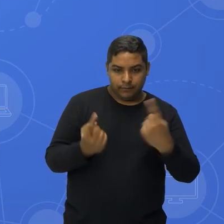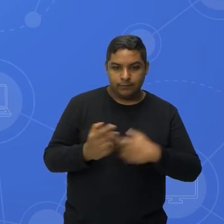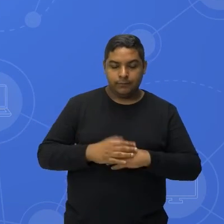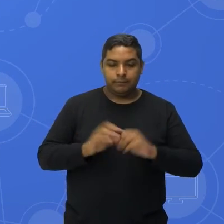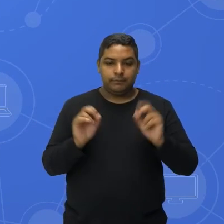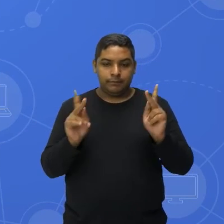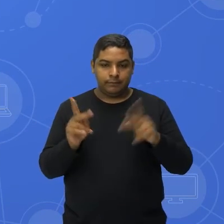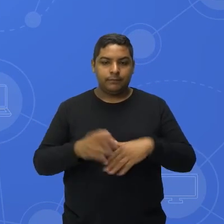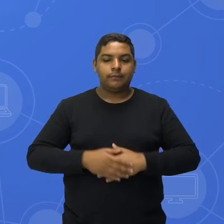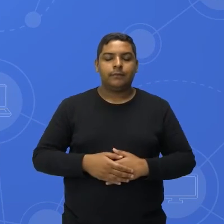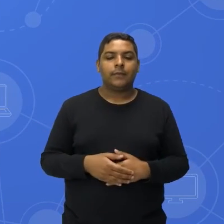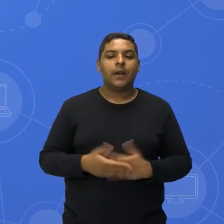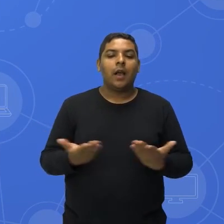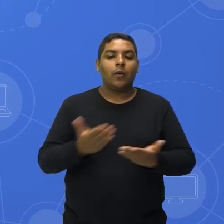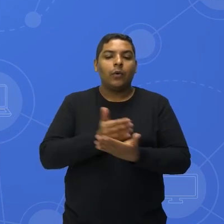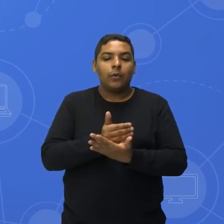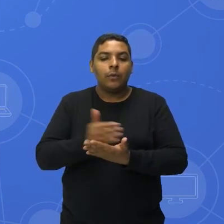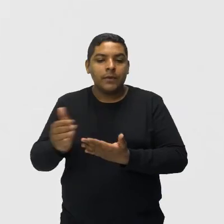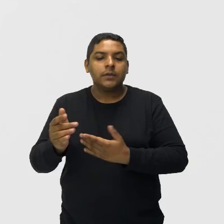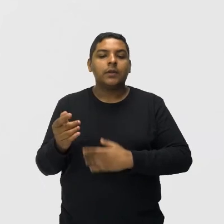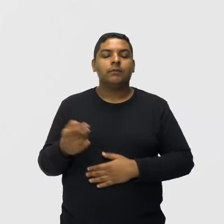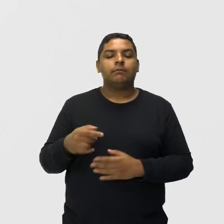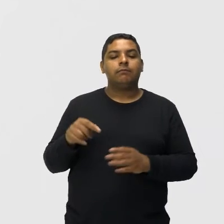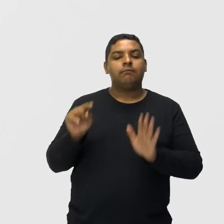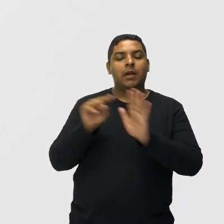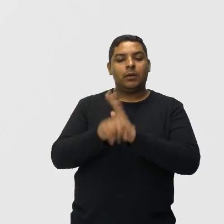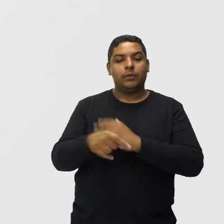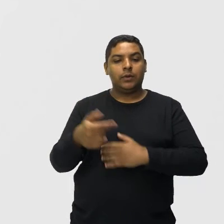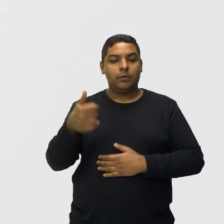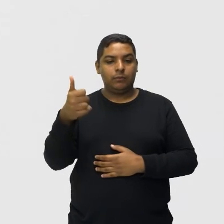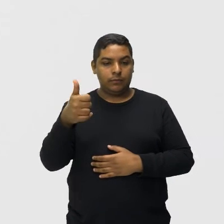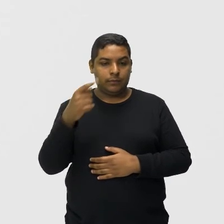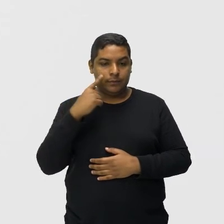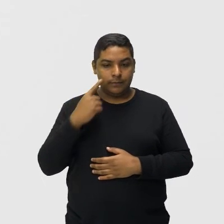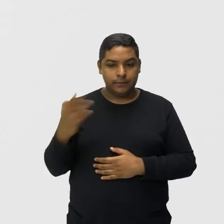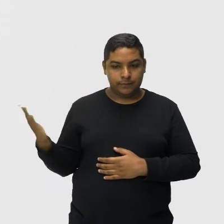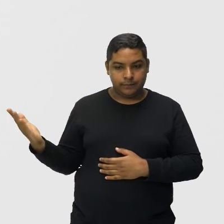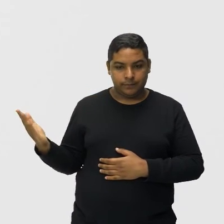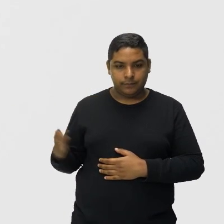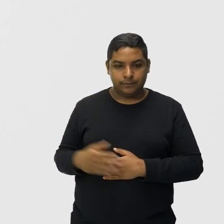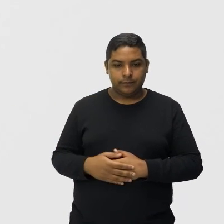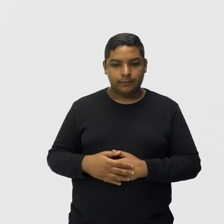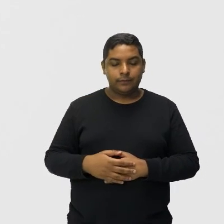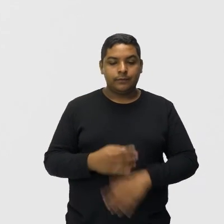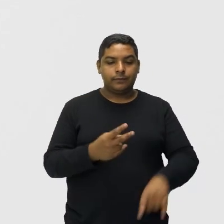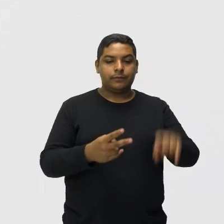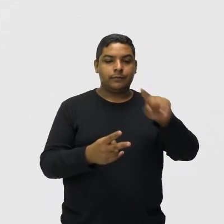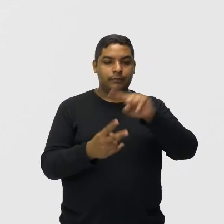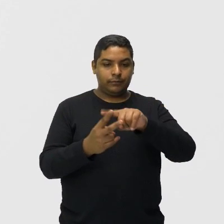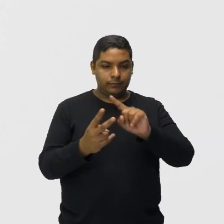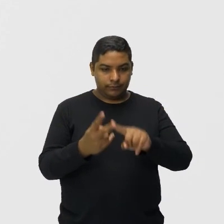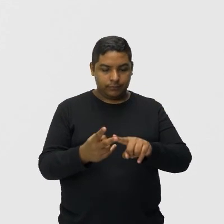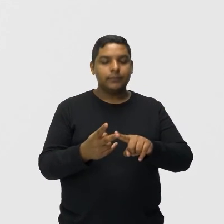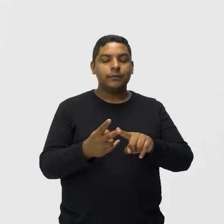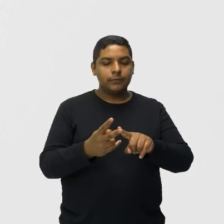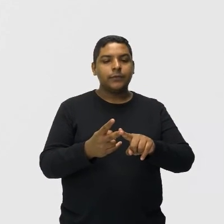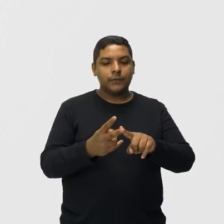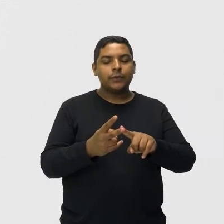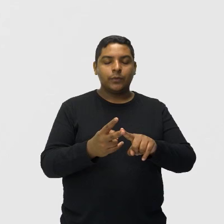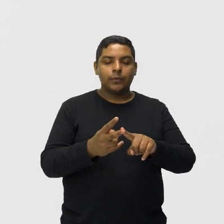tá bom? E aí, começando com a questão 1, né, nós temos essas duas estruturas, apresentei a vocês